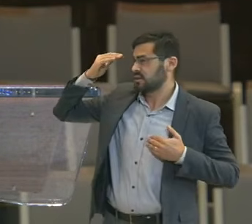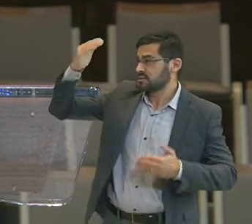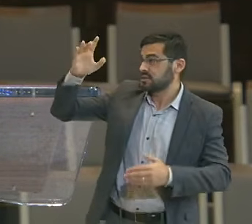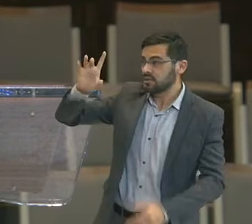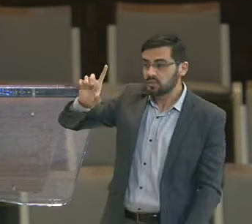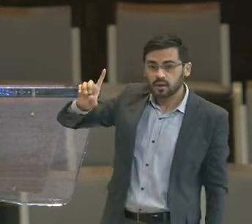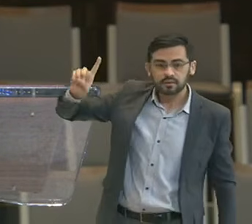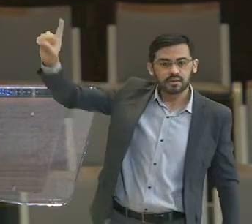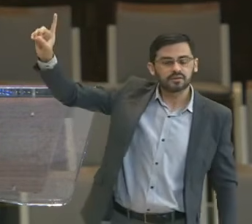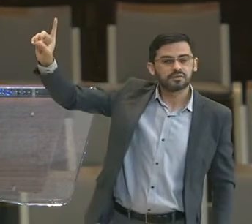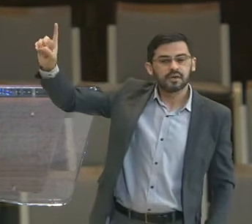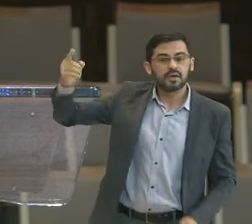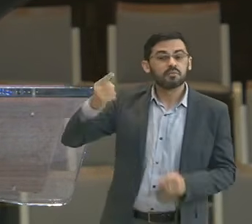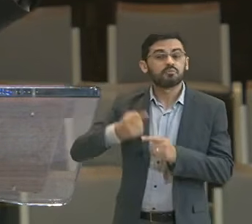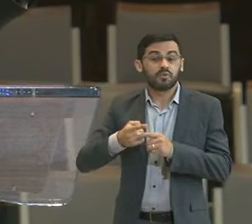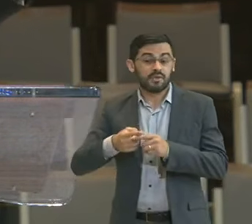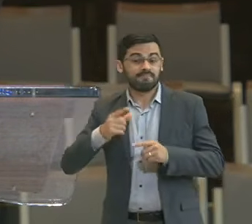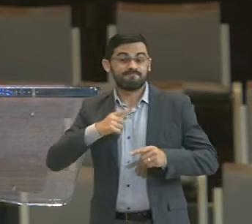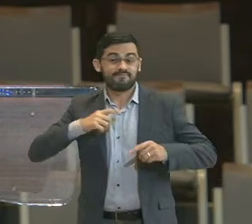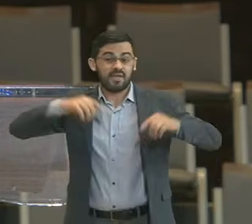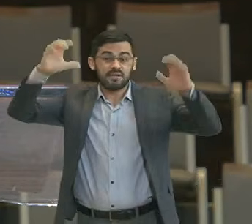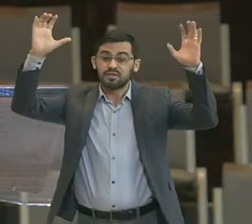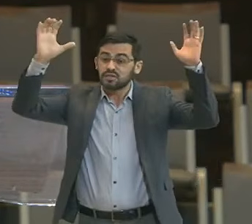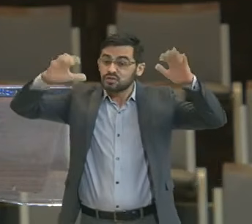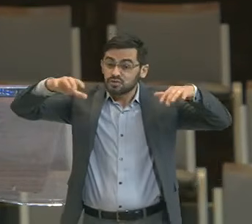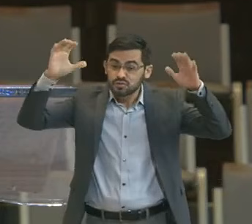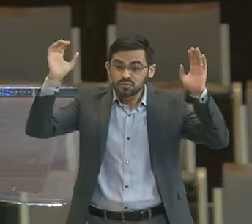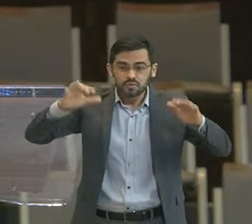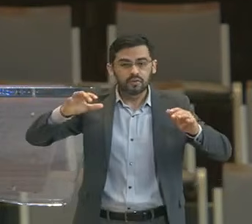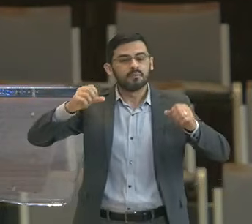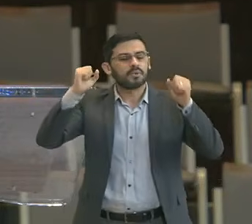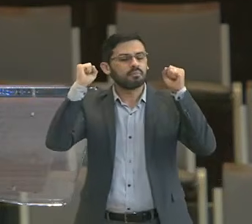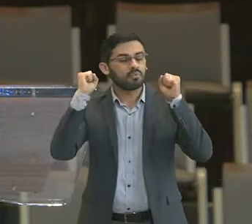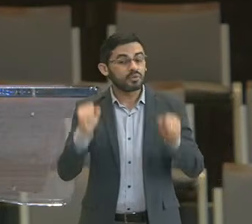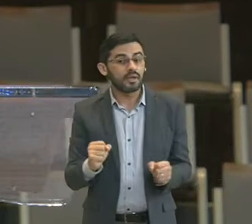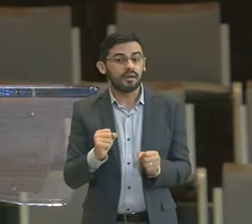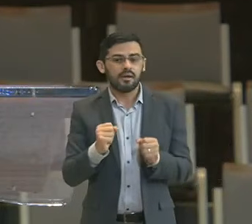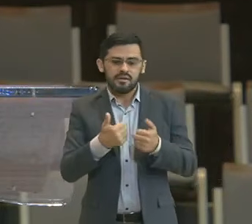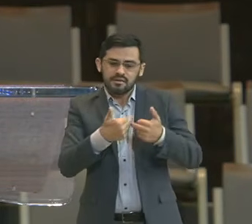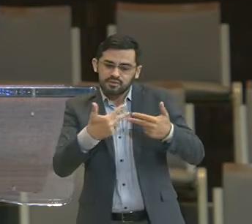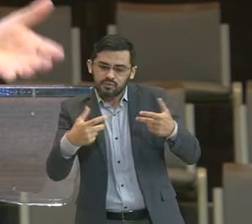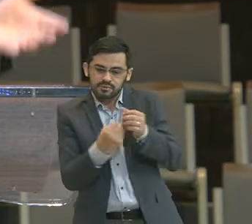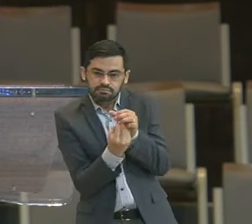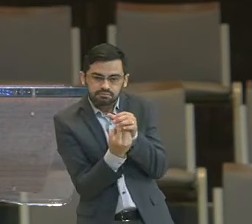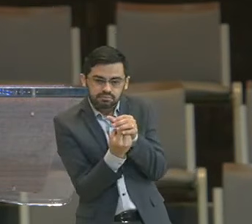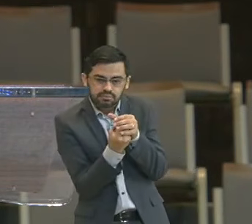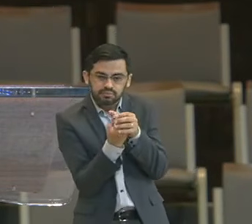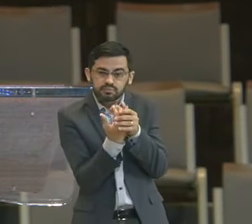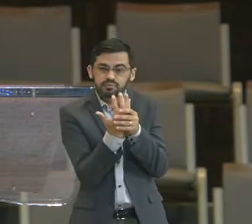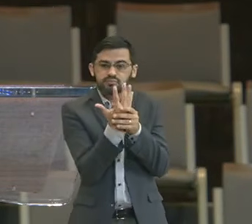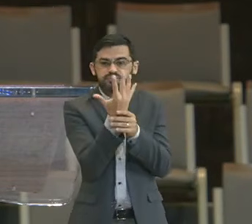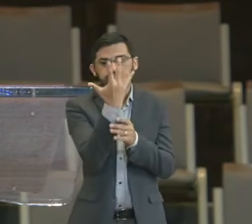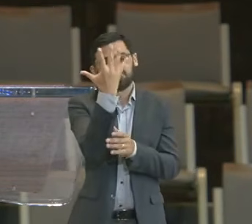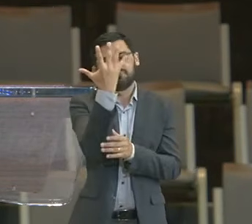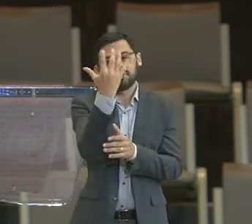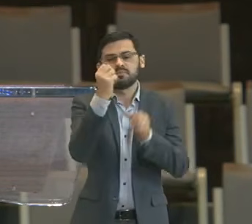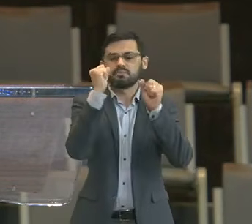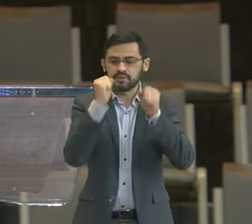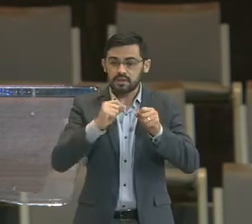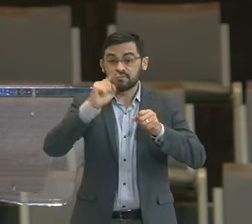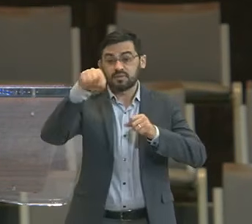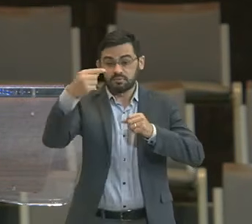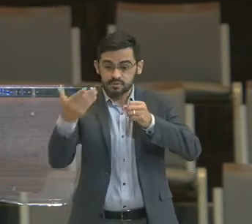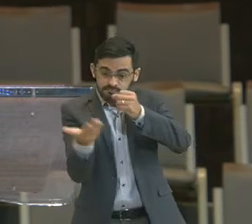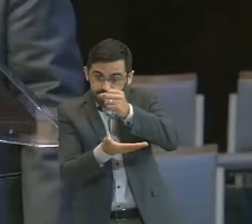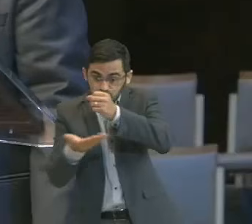Senhor, porque houve chuva e água para poder nascerem os frutos e poderem